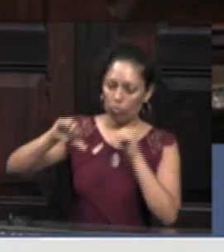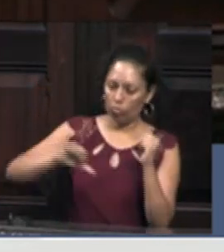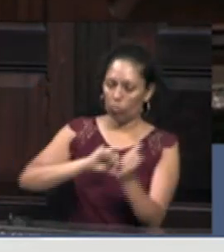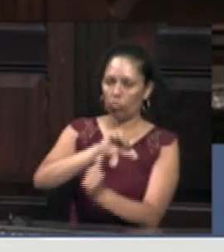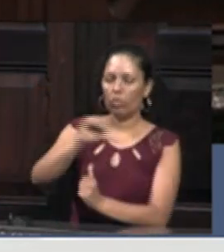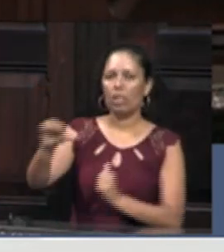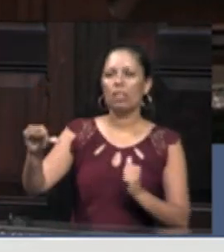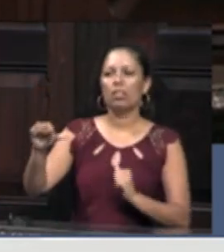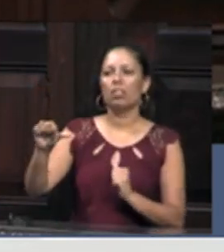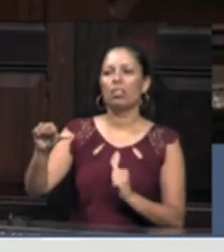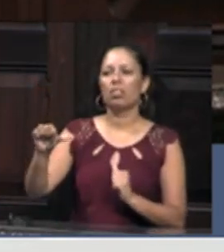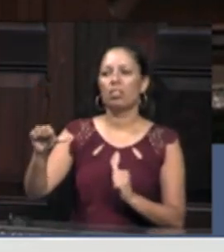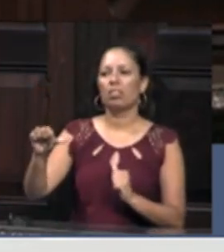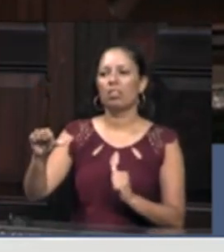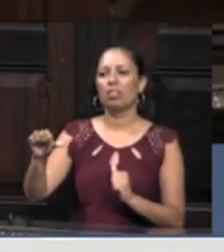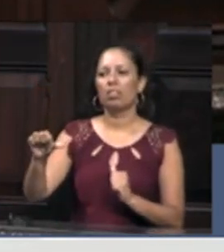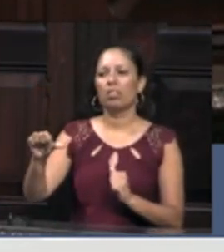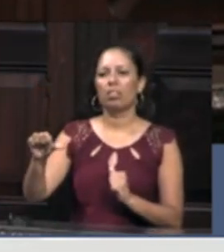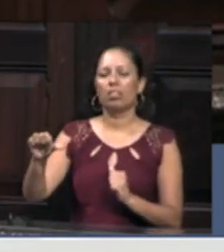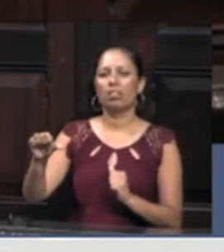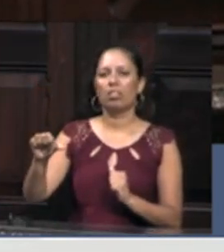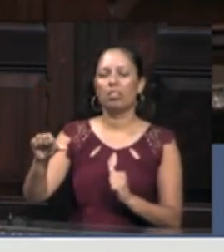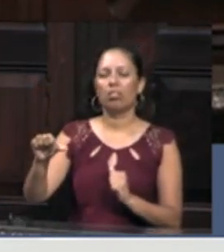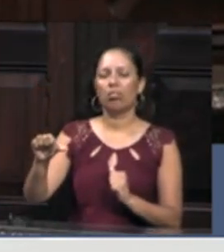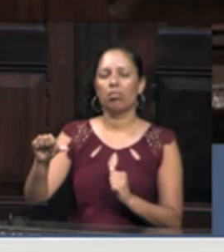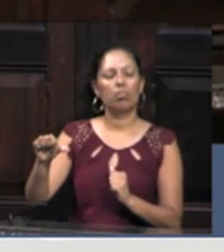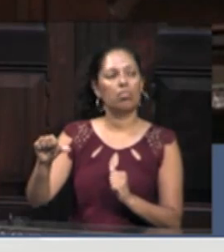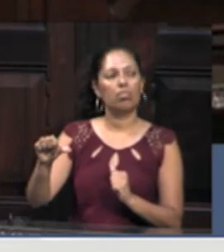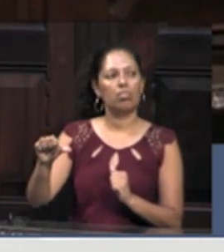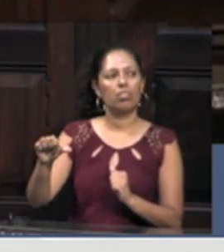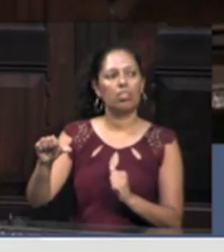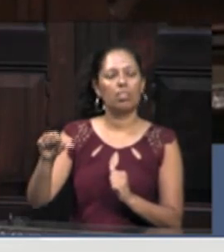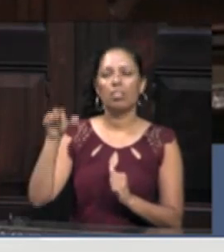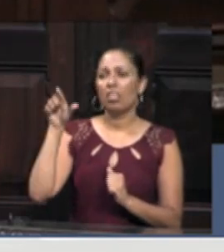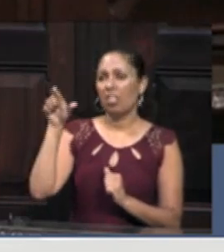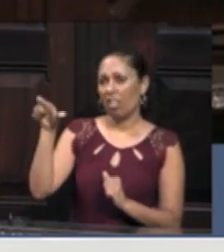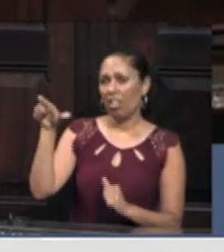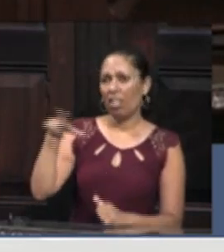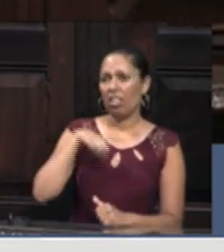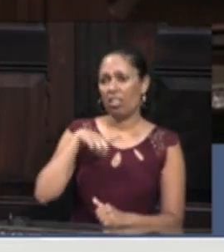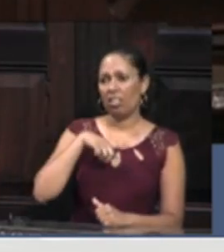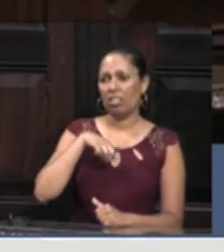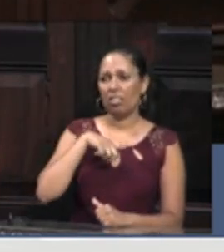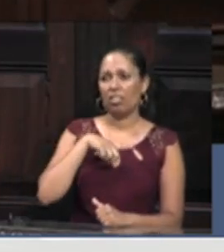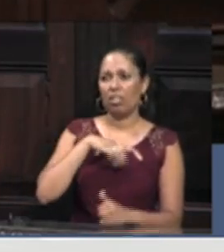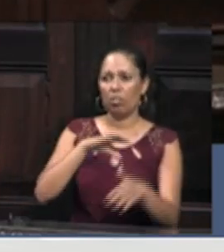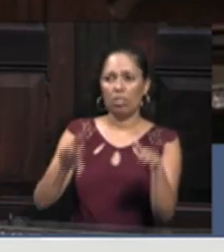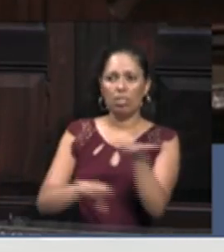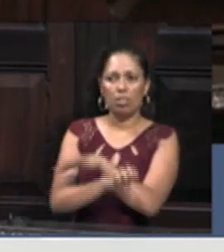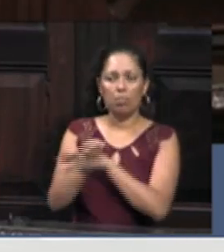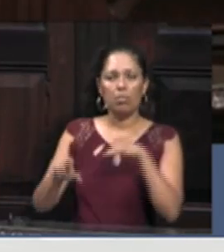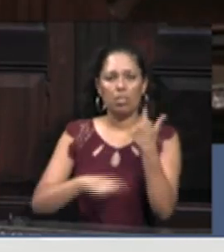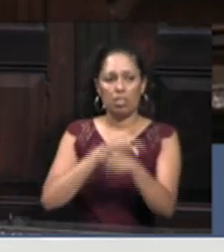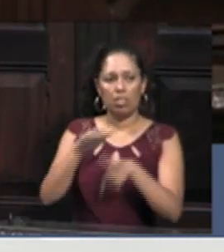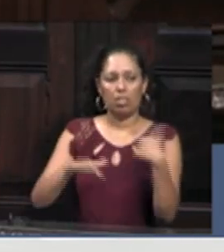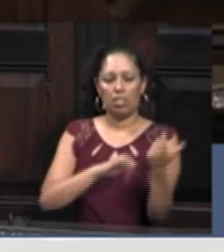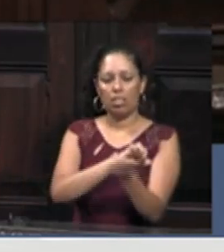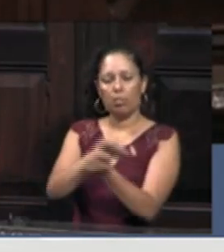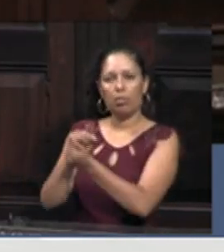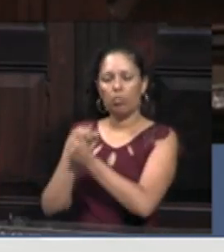reversos dos débitos que ele tem com o fornecedor, que está na